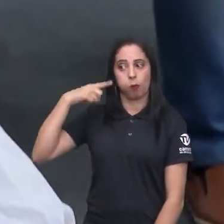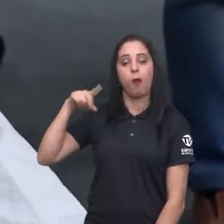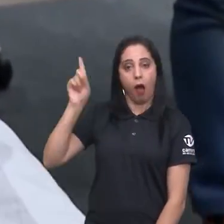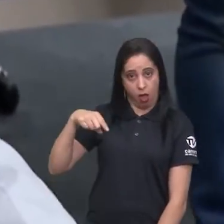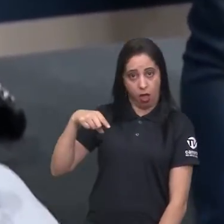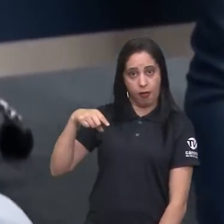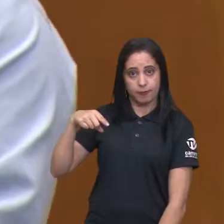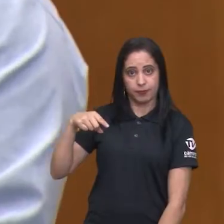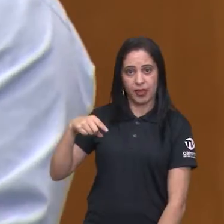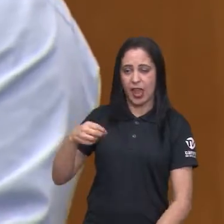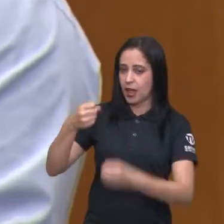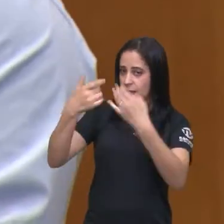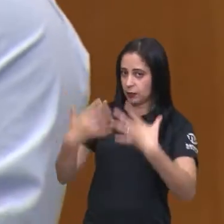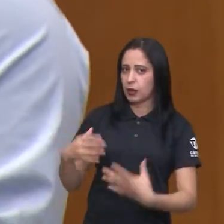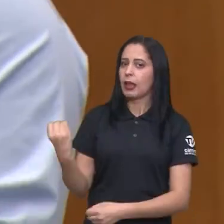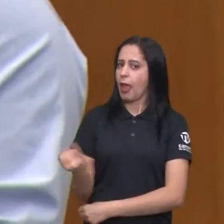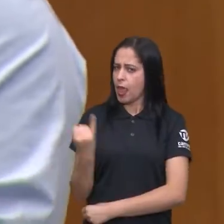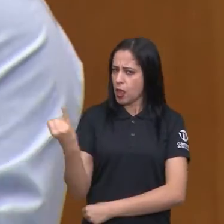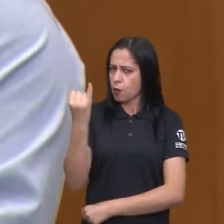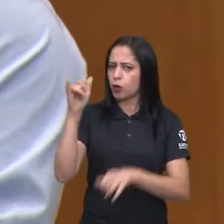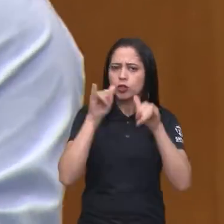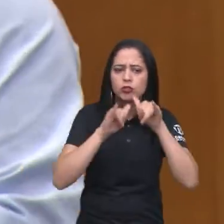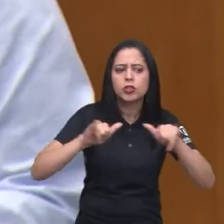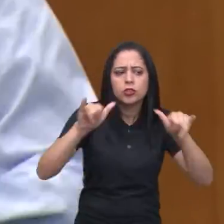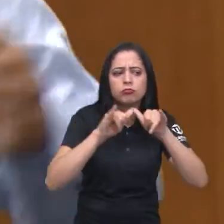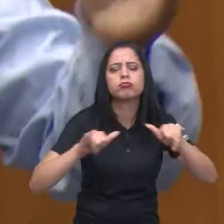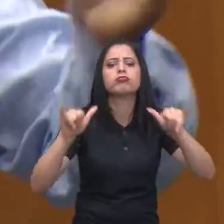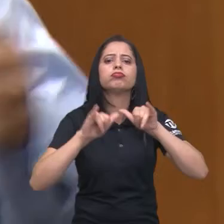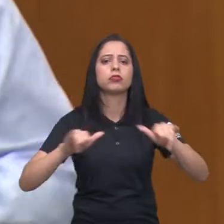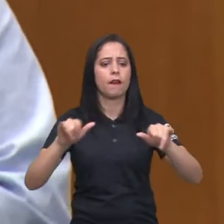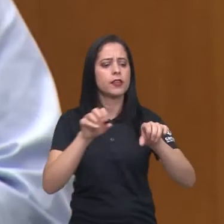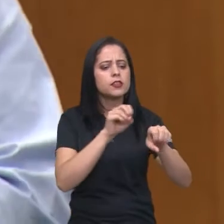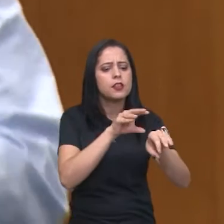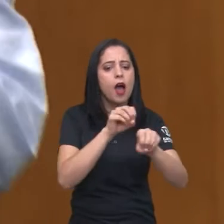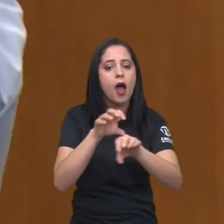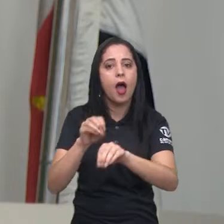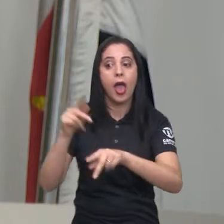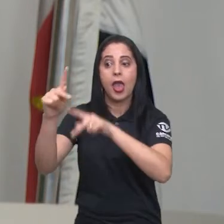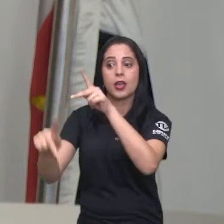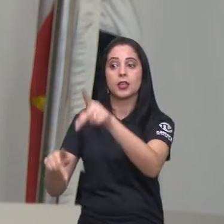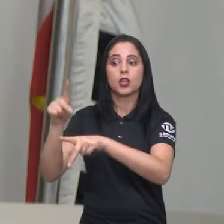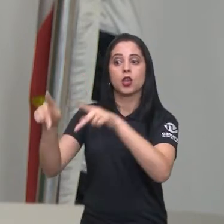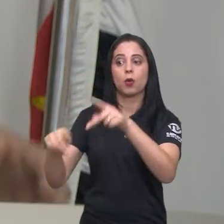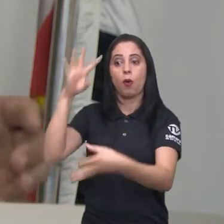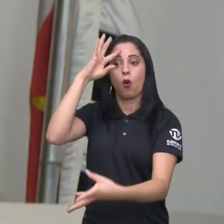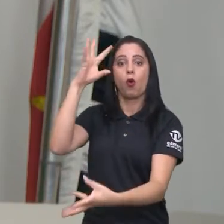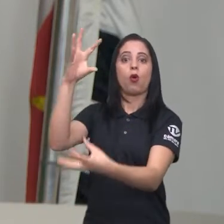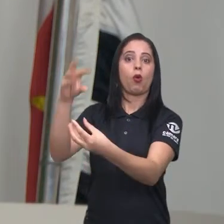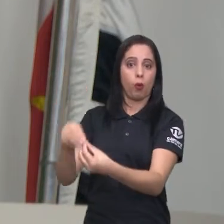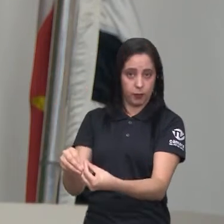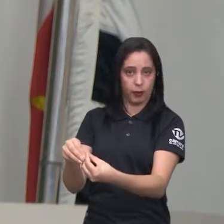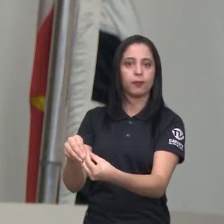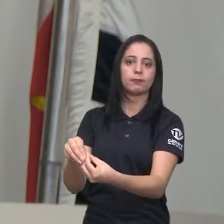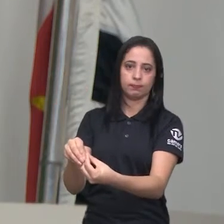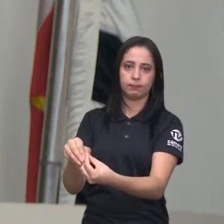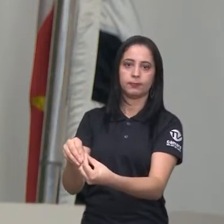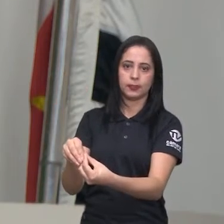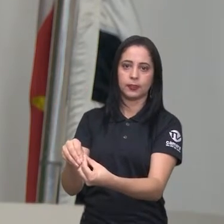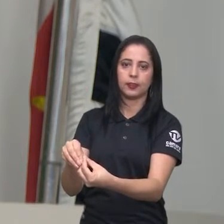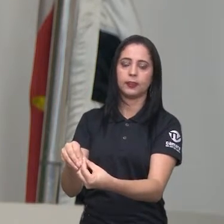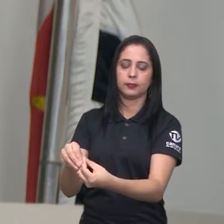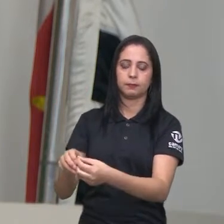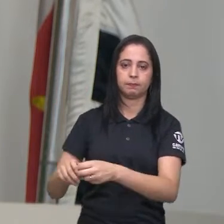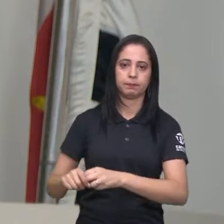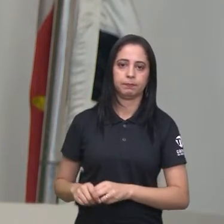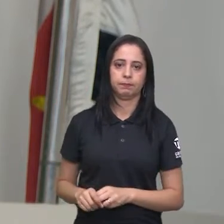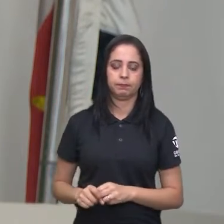é advogado, destaca a importância da divulgação de campanhas educativas para que a população busque os órgãos